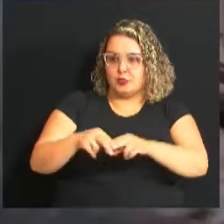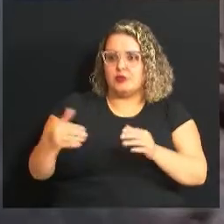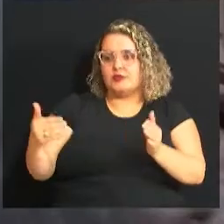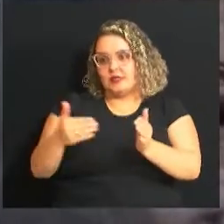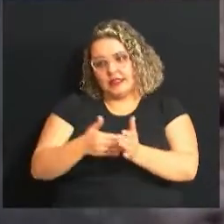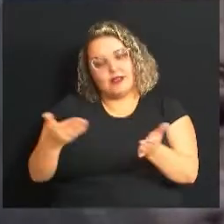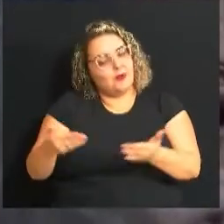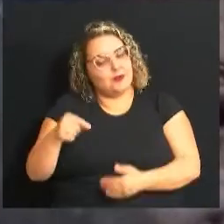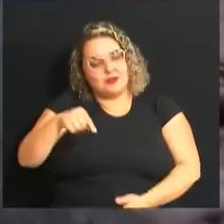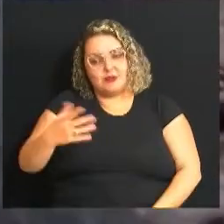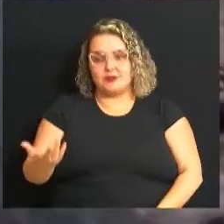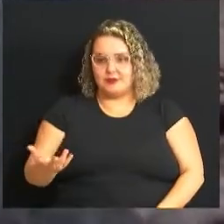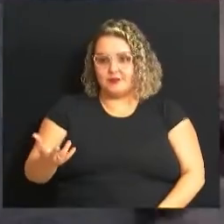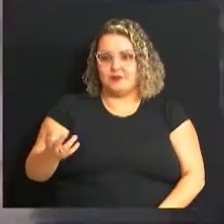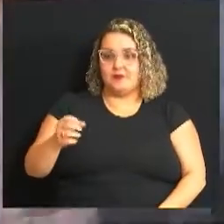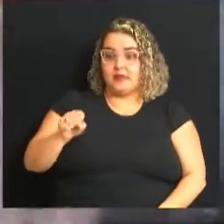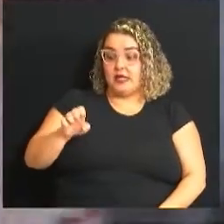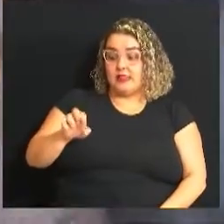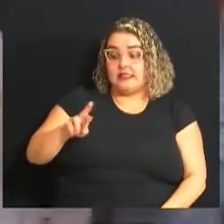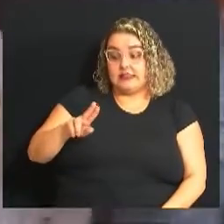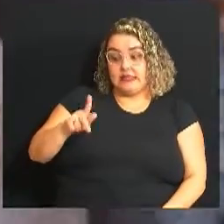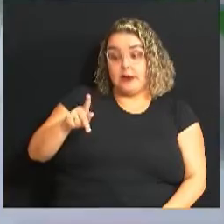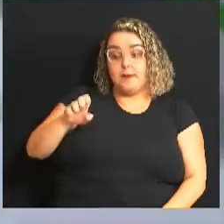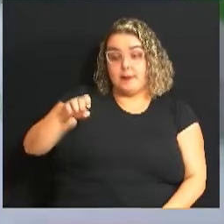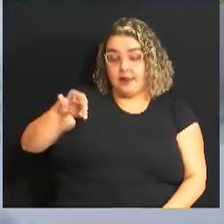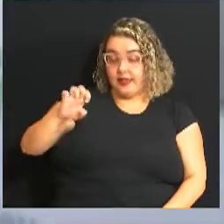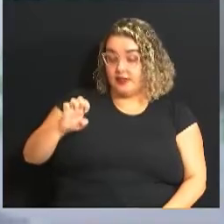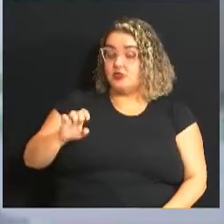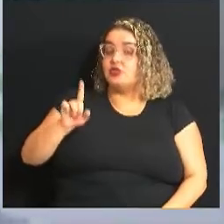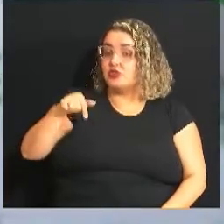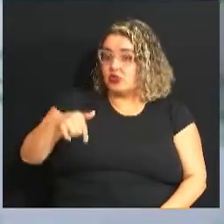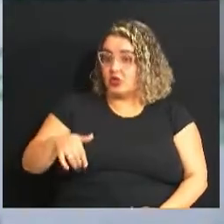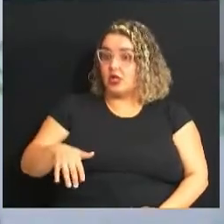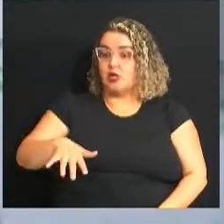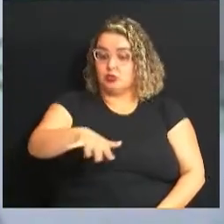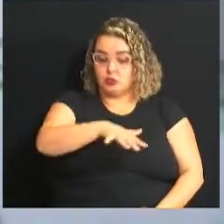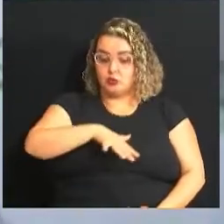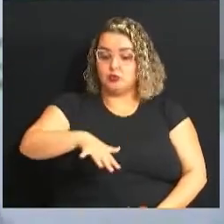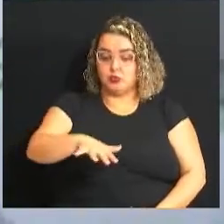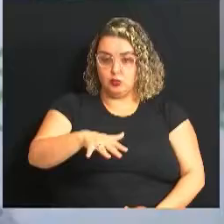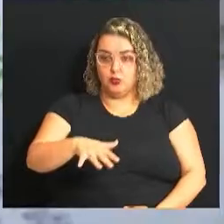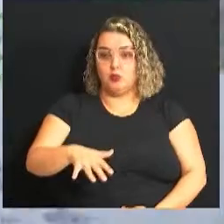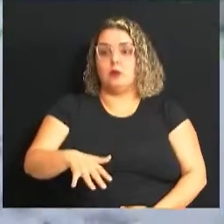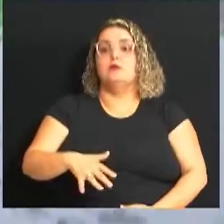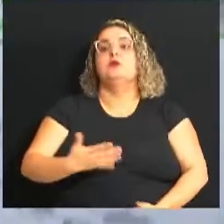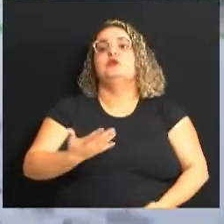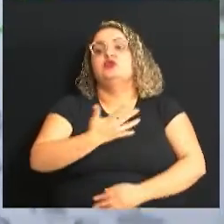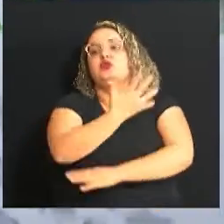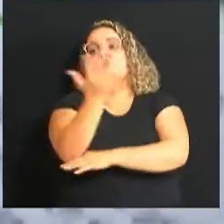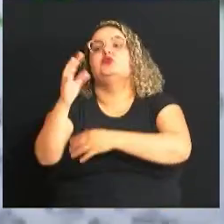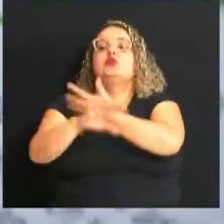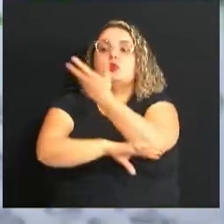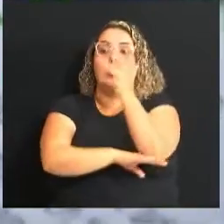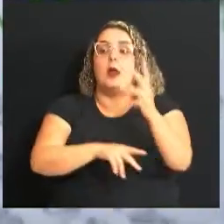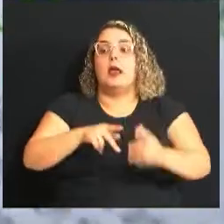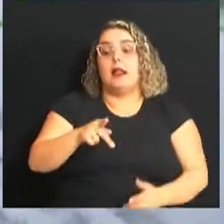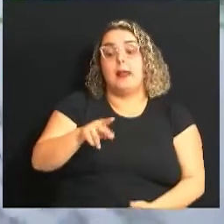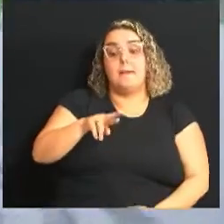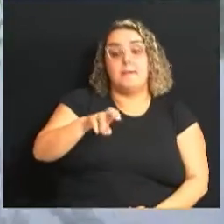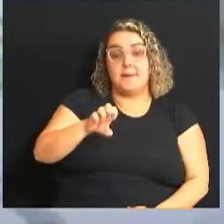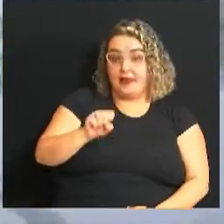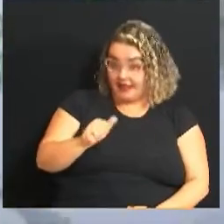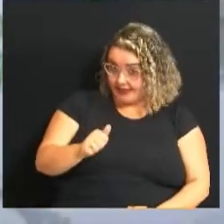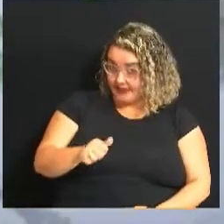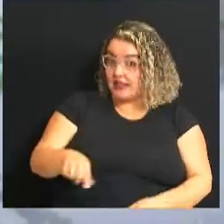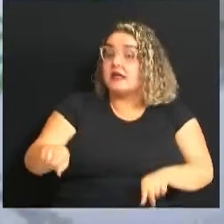As serpentes fazem parte do meio ambiente, isso é fato. Elas funcionam como presas e predadores ao mesmo tempo. Elas controlam